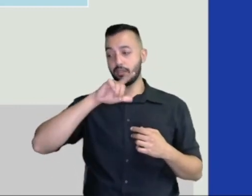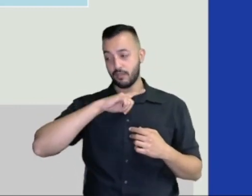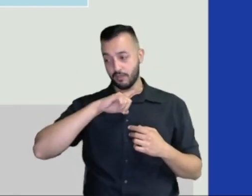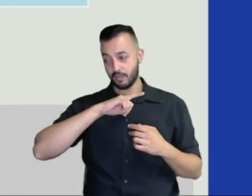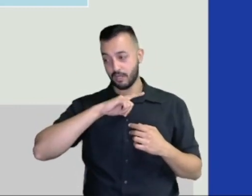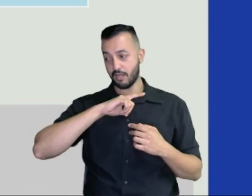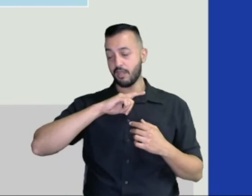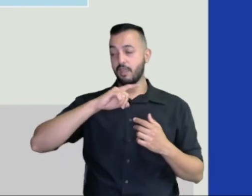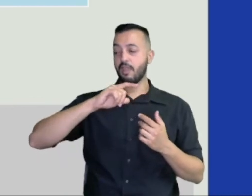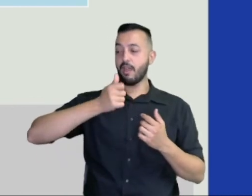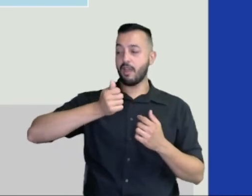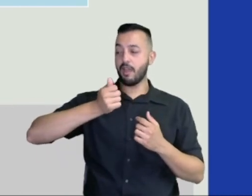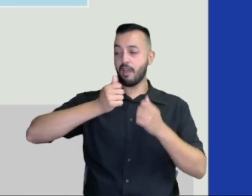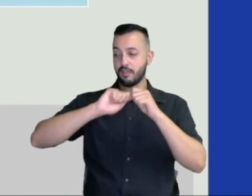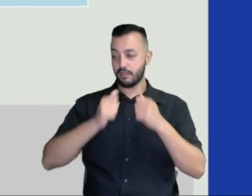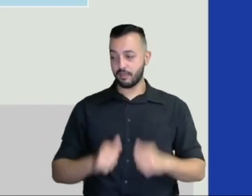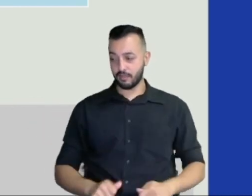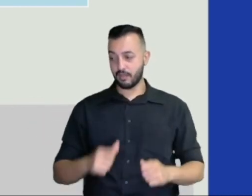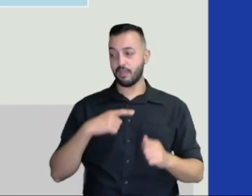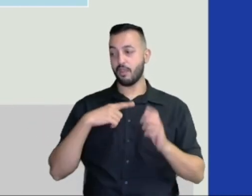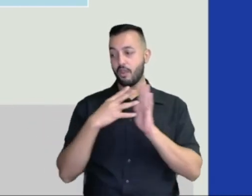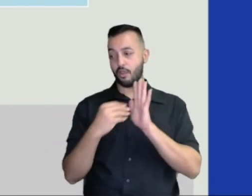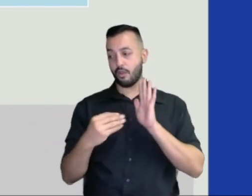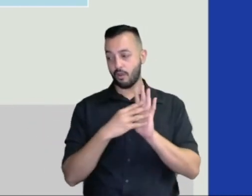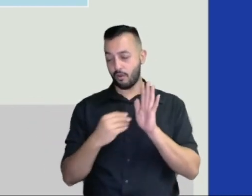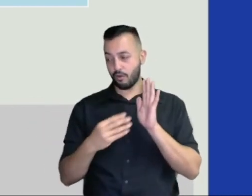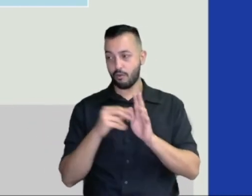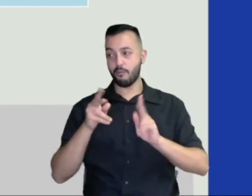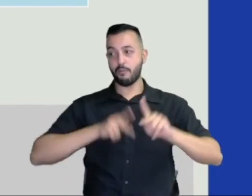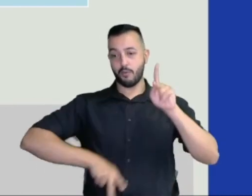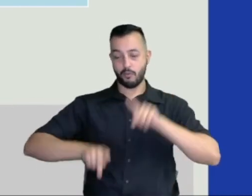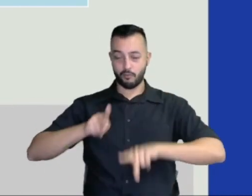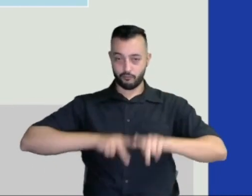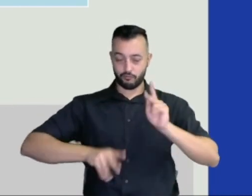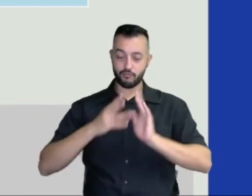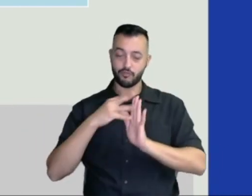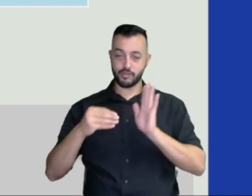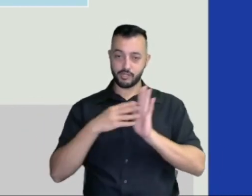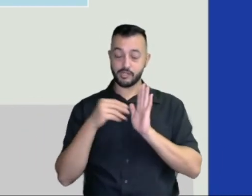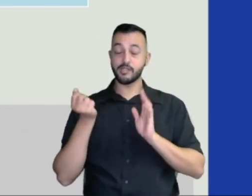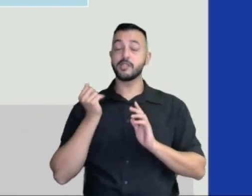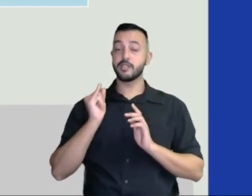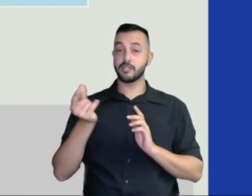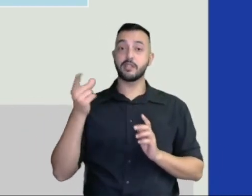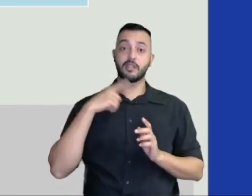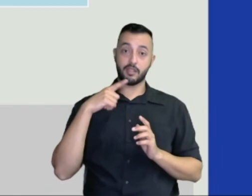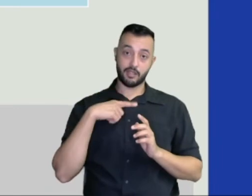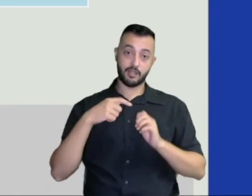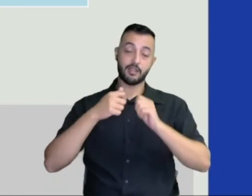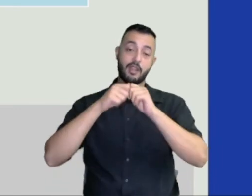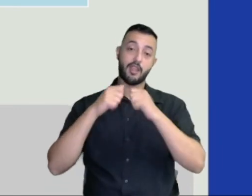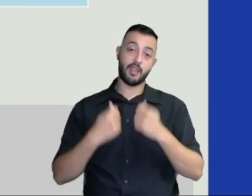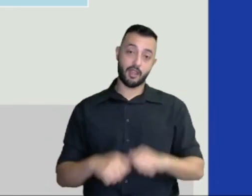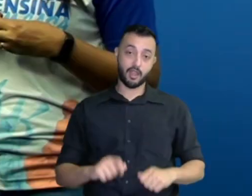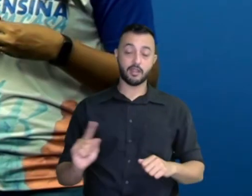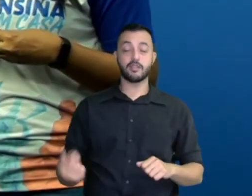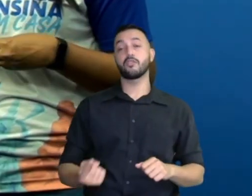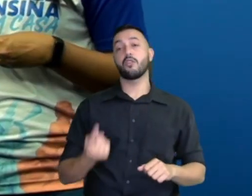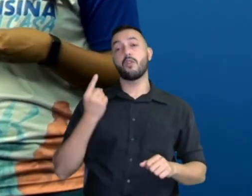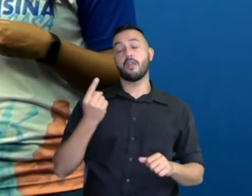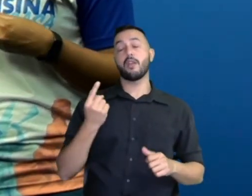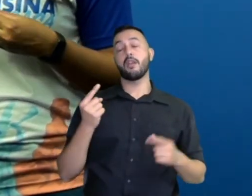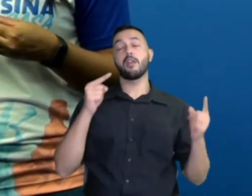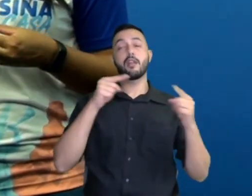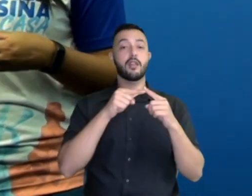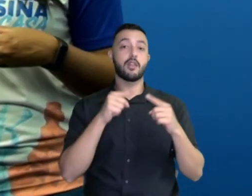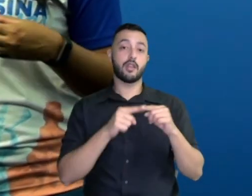del pueblo. A arte é reflexo do povo. Se eu tenho arte no singular, então